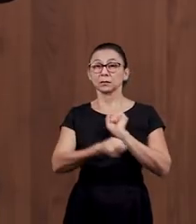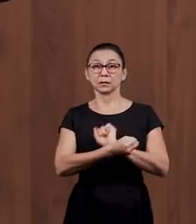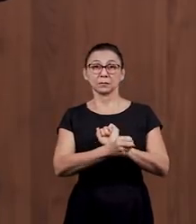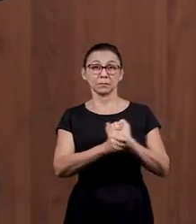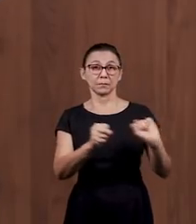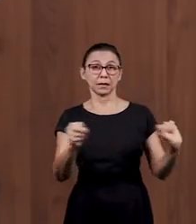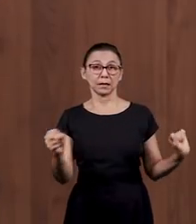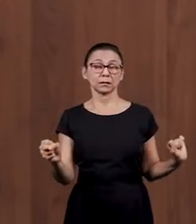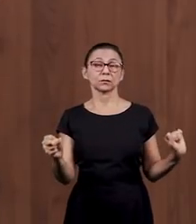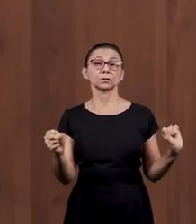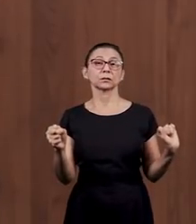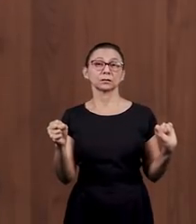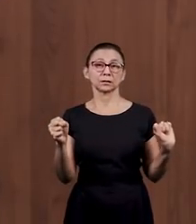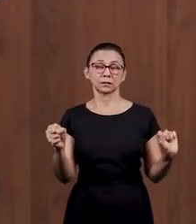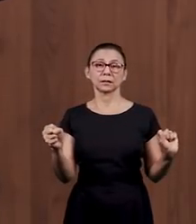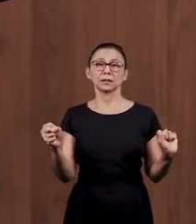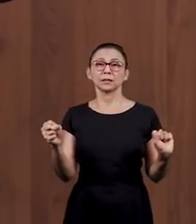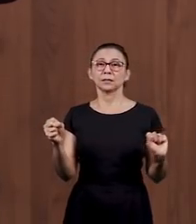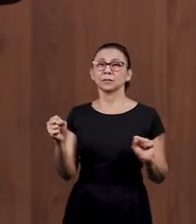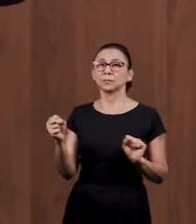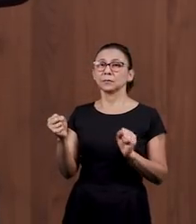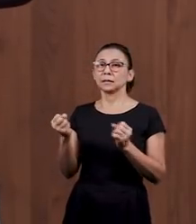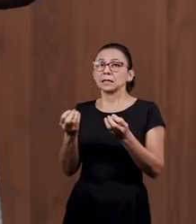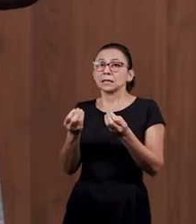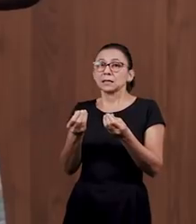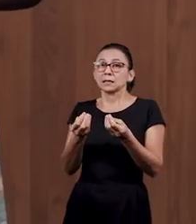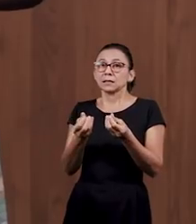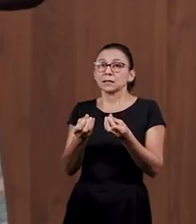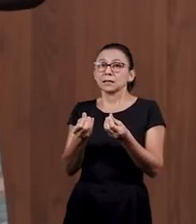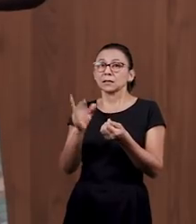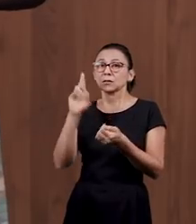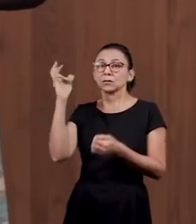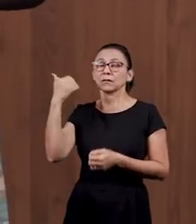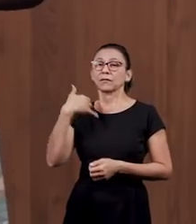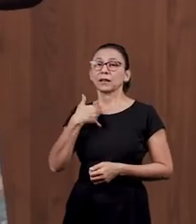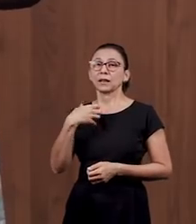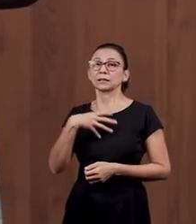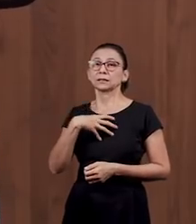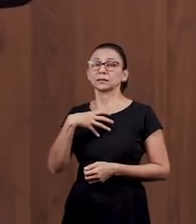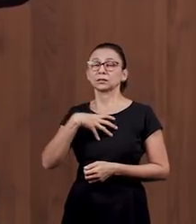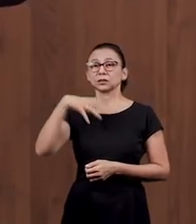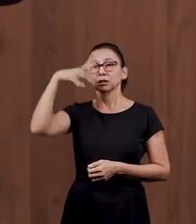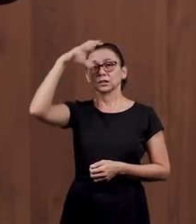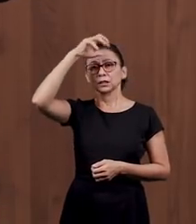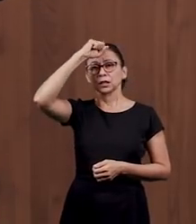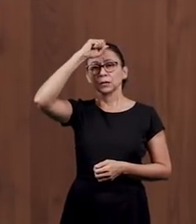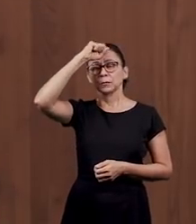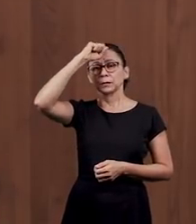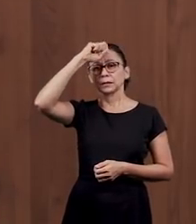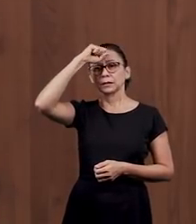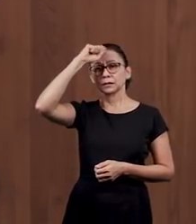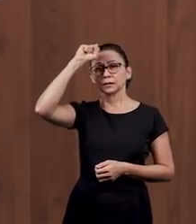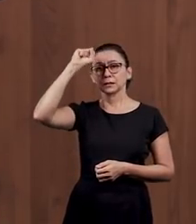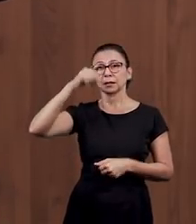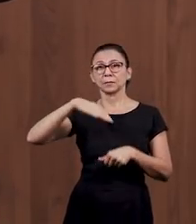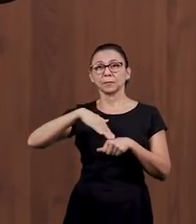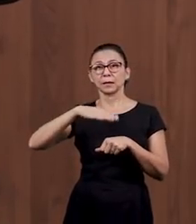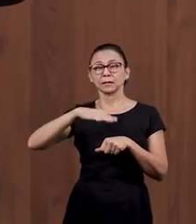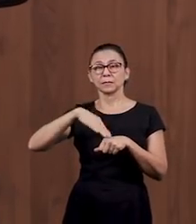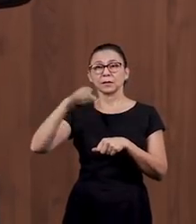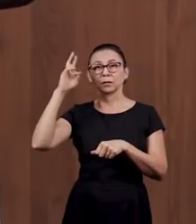que possamos estar libertos para ouvir a tua voz, Senhor, e aprender de ti, Senhor. Nós